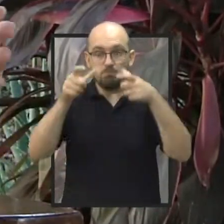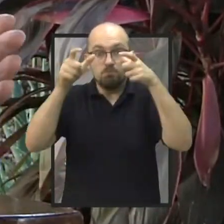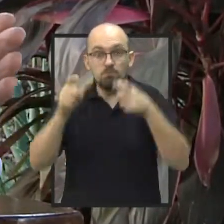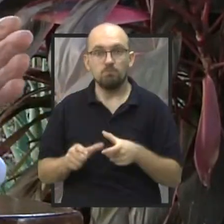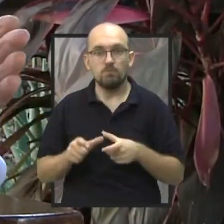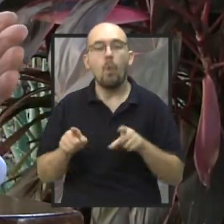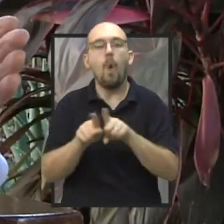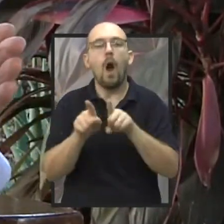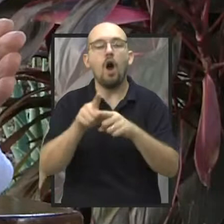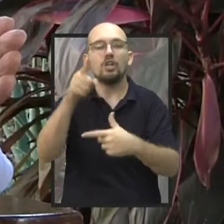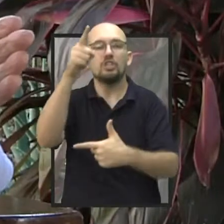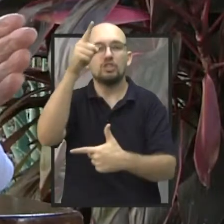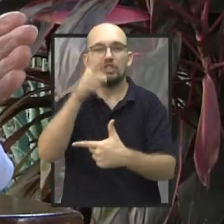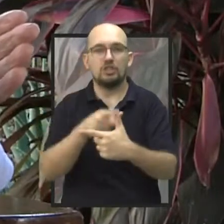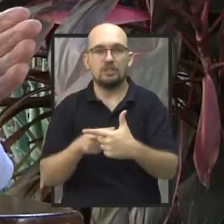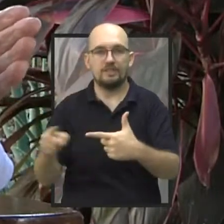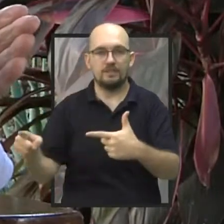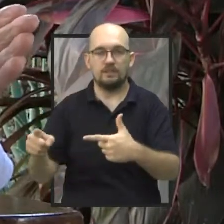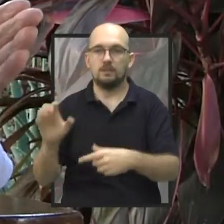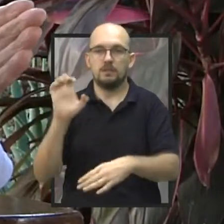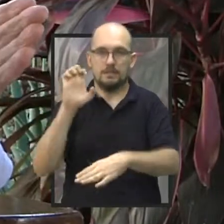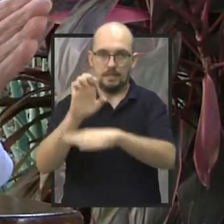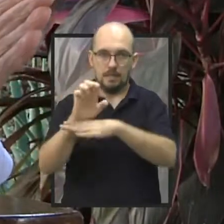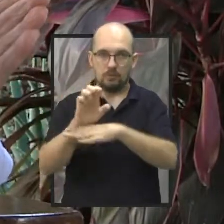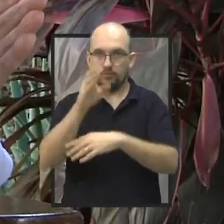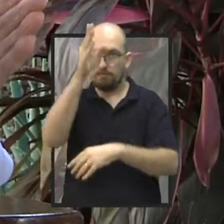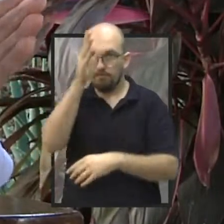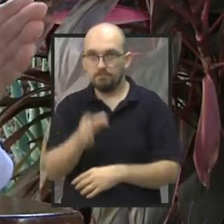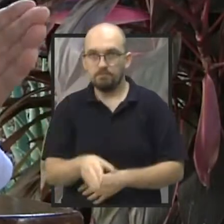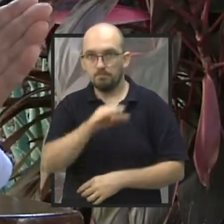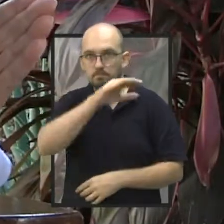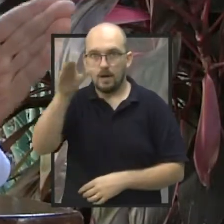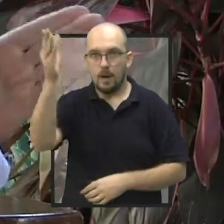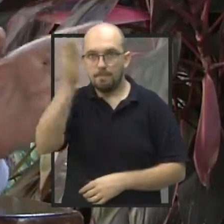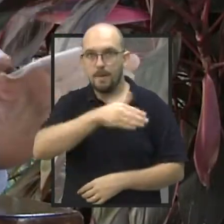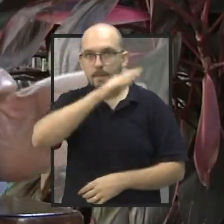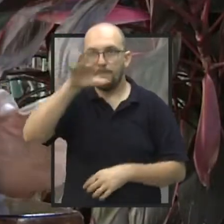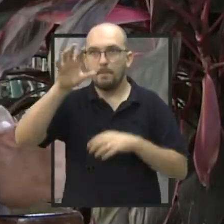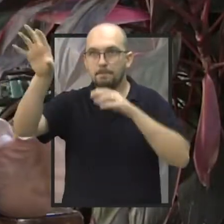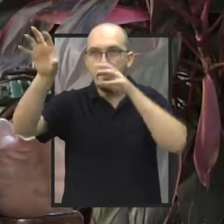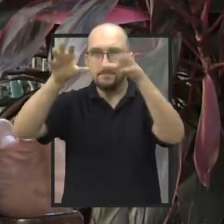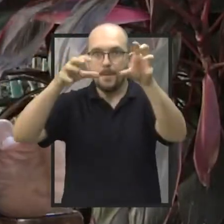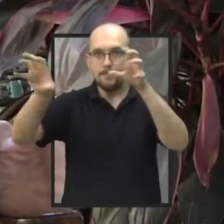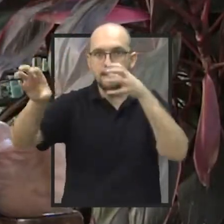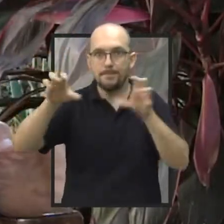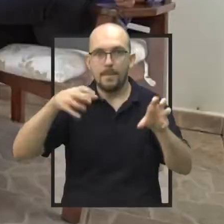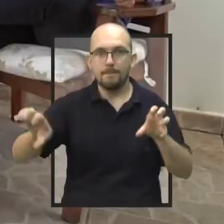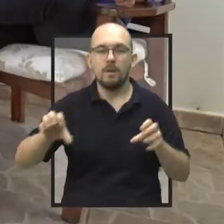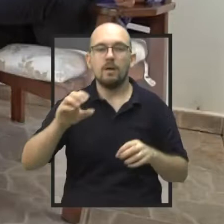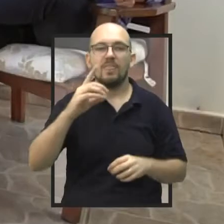você divide o estado em distritos.